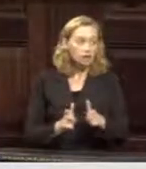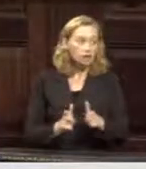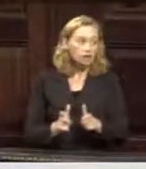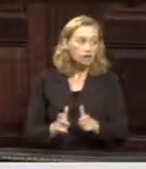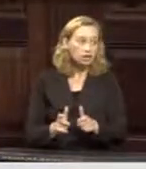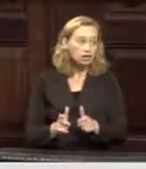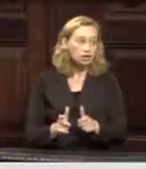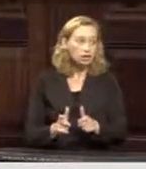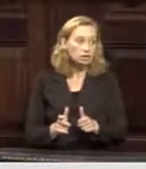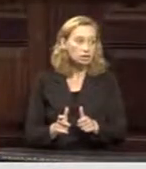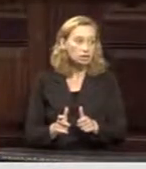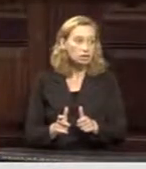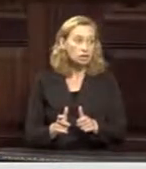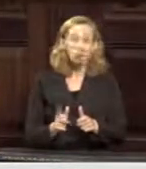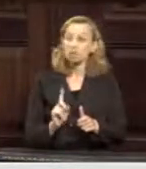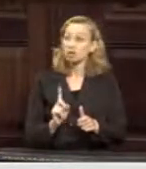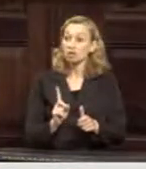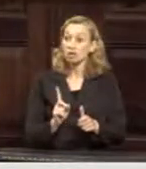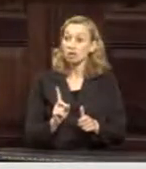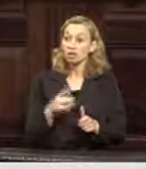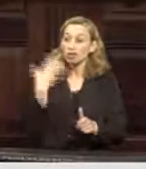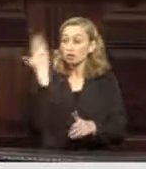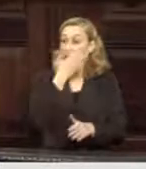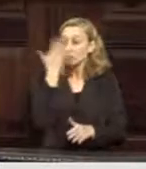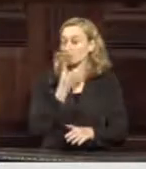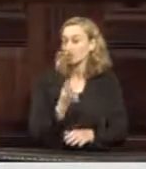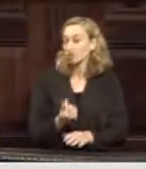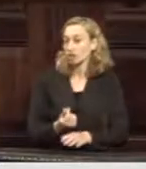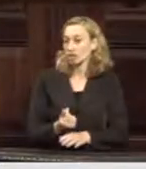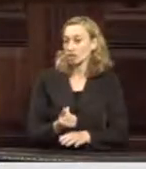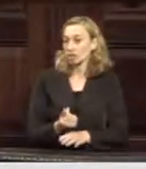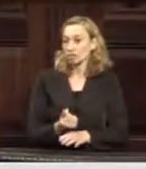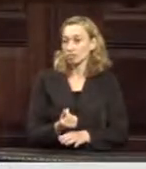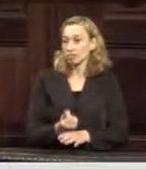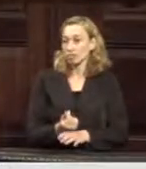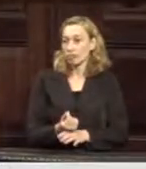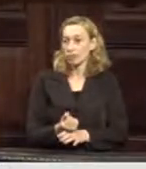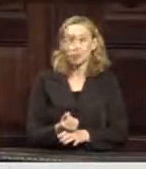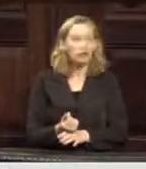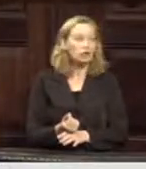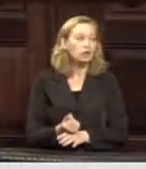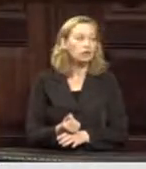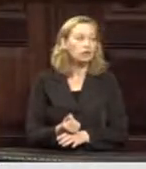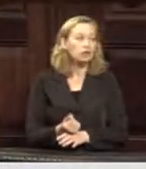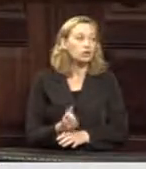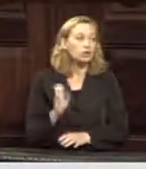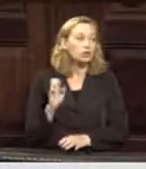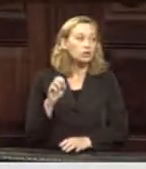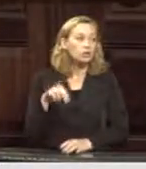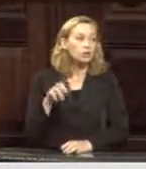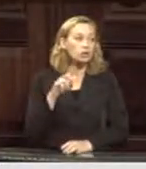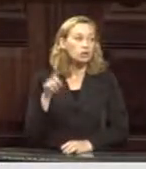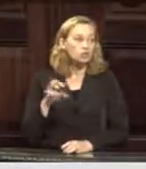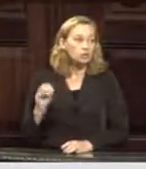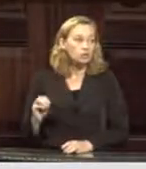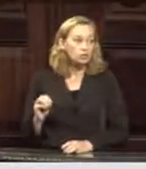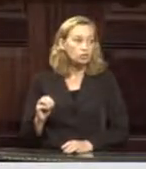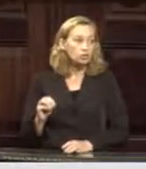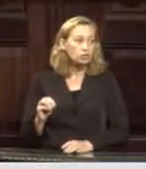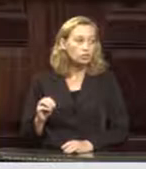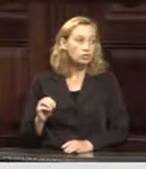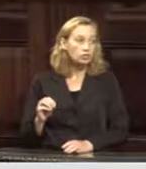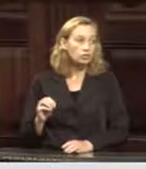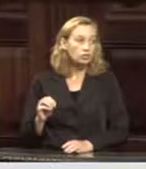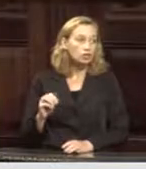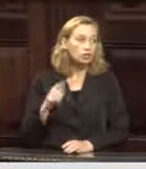milhões que não lhe foram repassados desde o exercício de 2013. A UENF, 29 milhões. Fundação